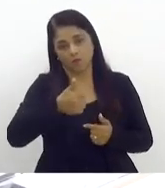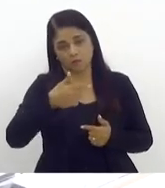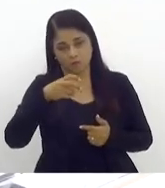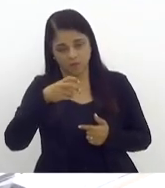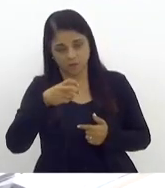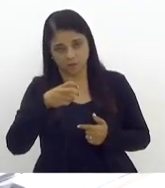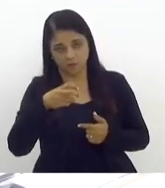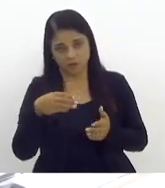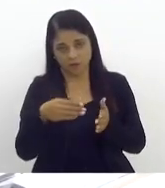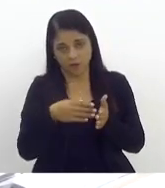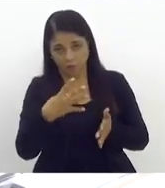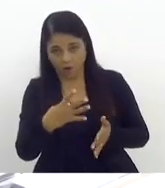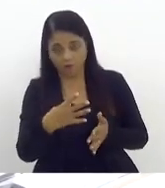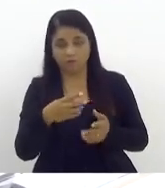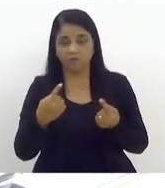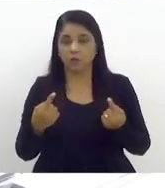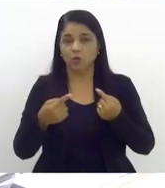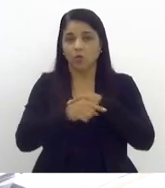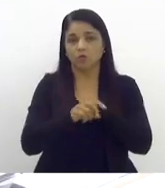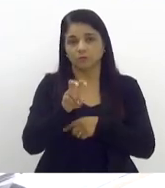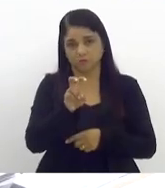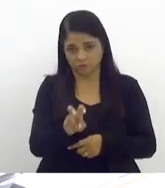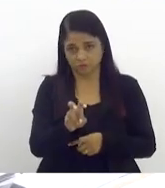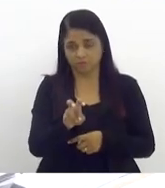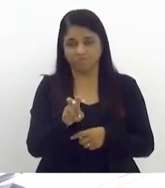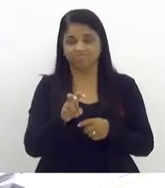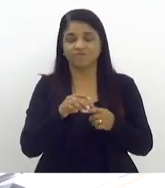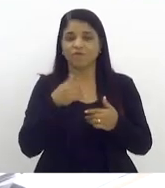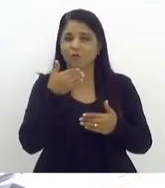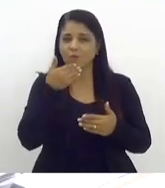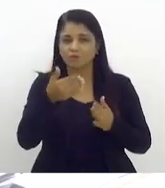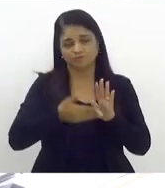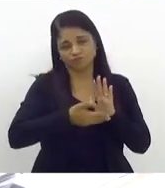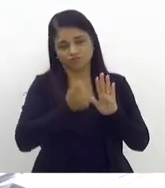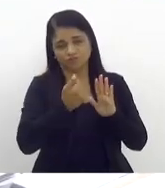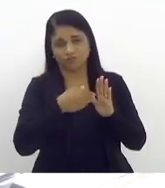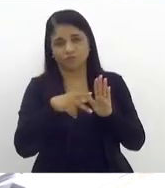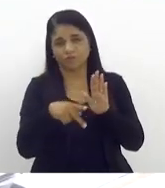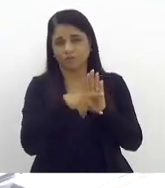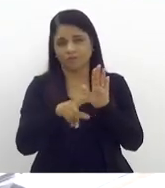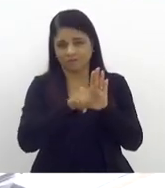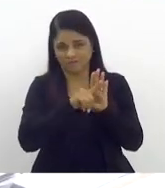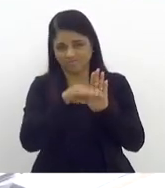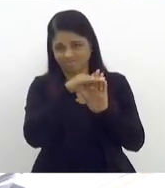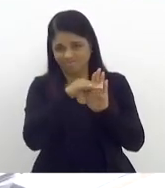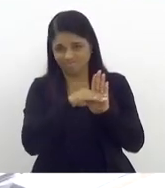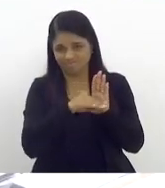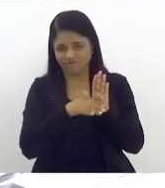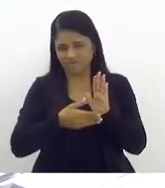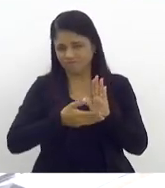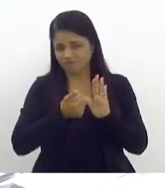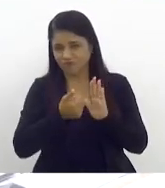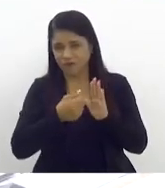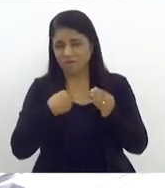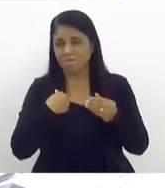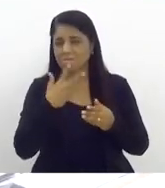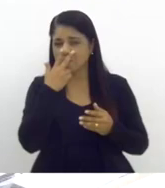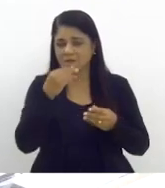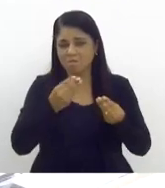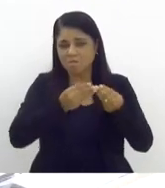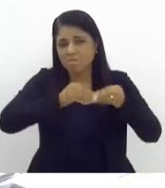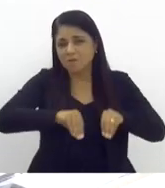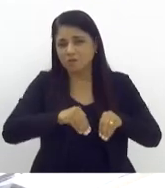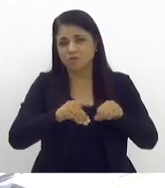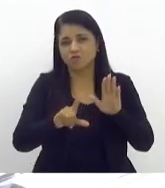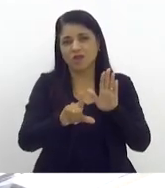vou pedir, Vênia, aqui, para retirar esse projeto de pauta, porque eu me parece haver uma prejudicabilidade em razão de uma